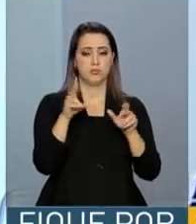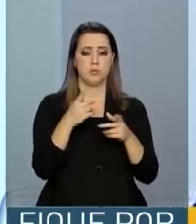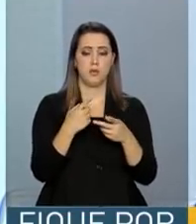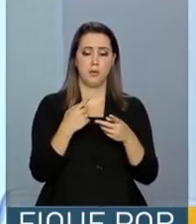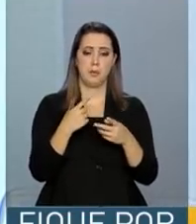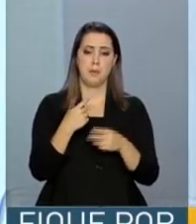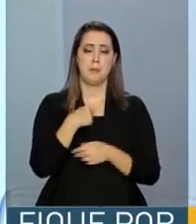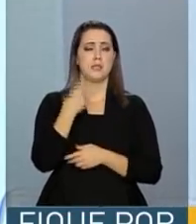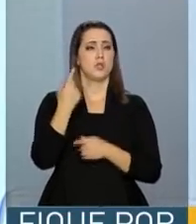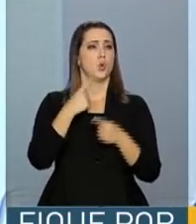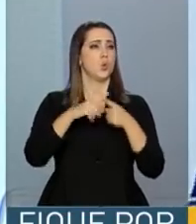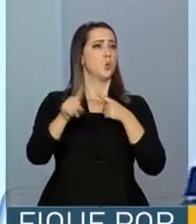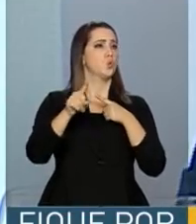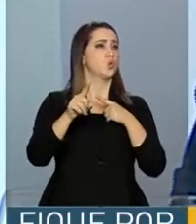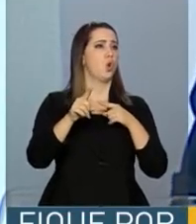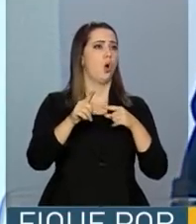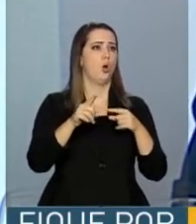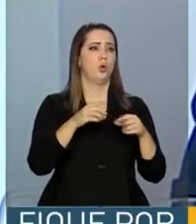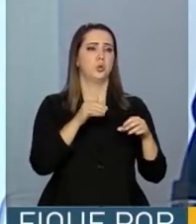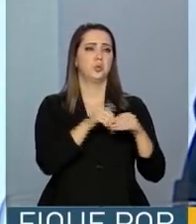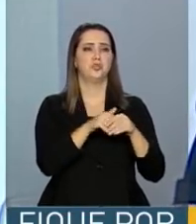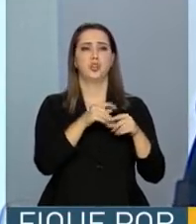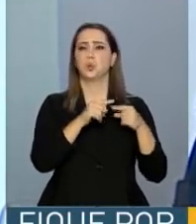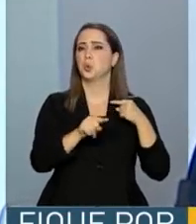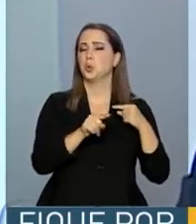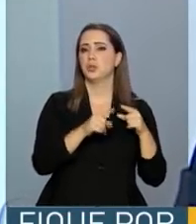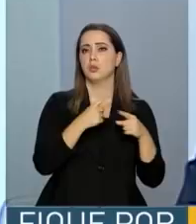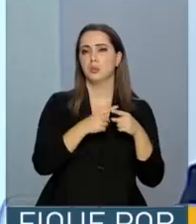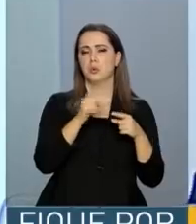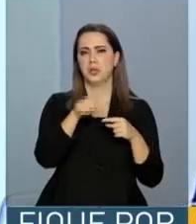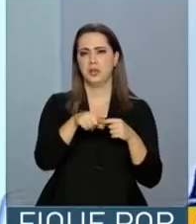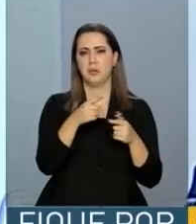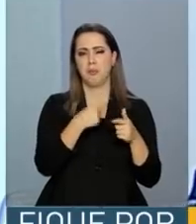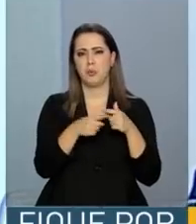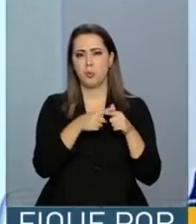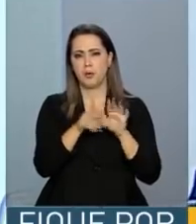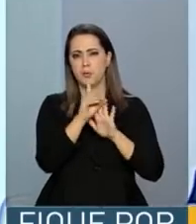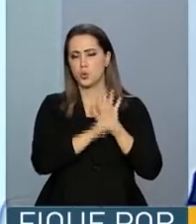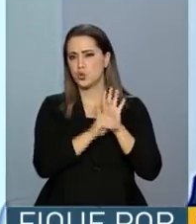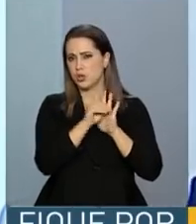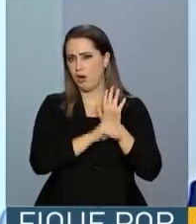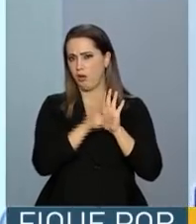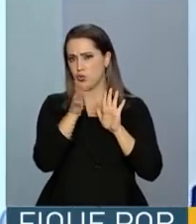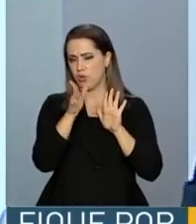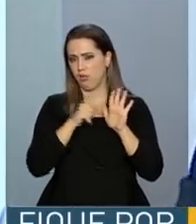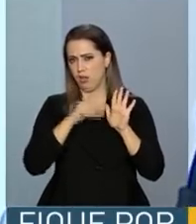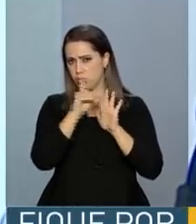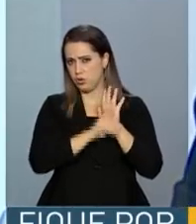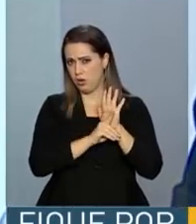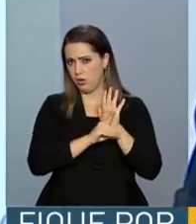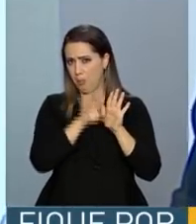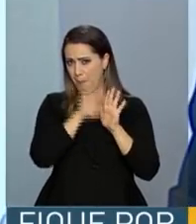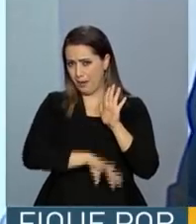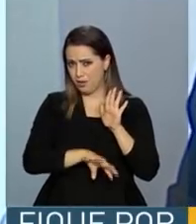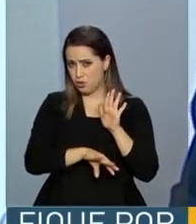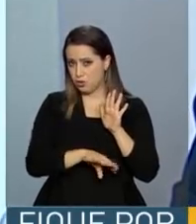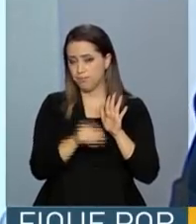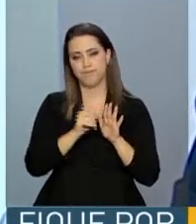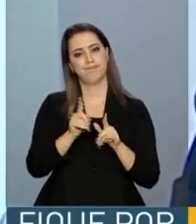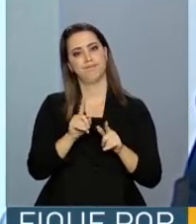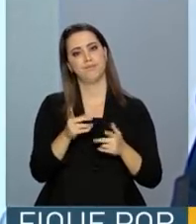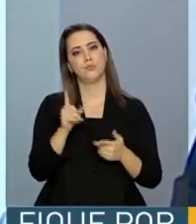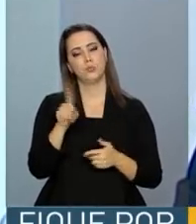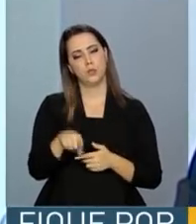mas eu não voto porque ela vulnera o direito adquirido é falso evidentemente não existe isso também poderia